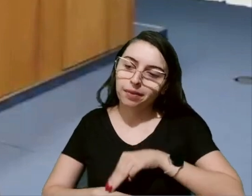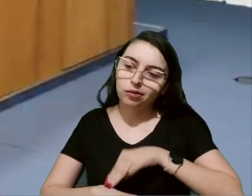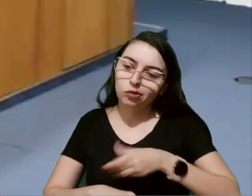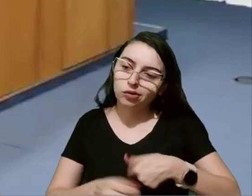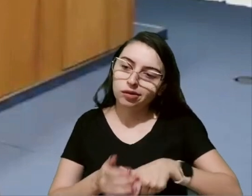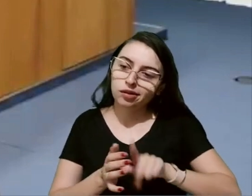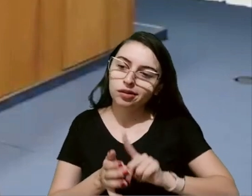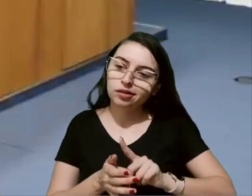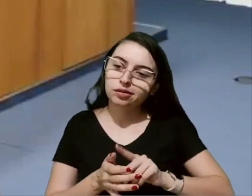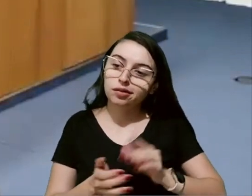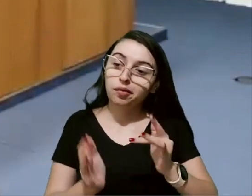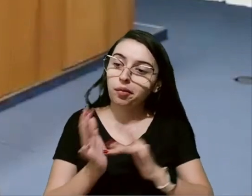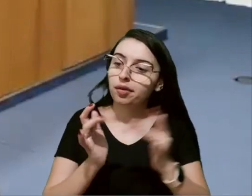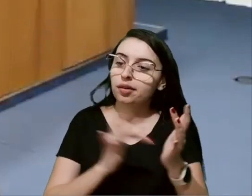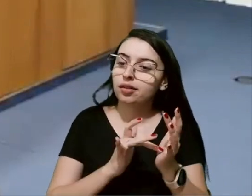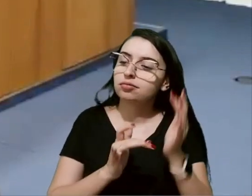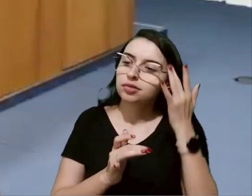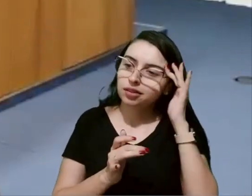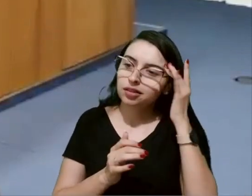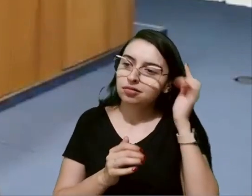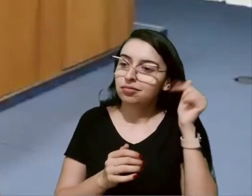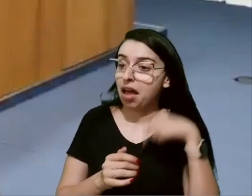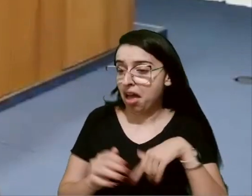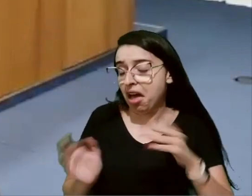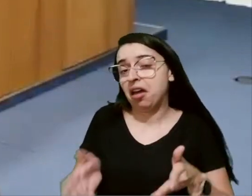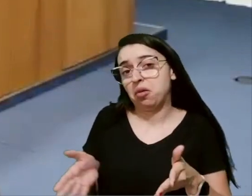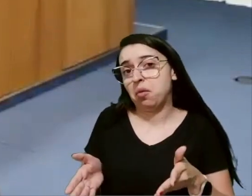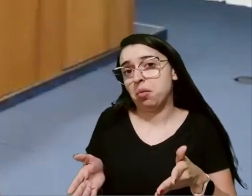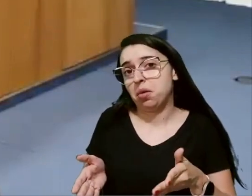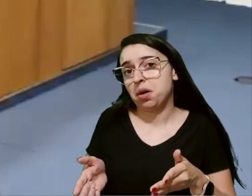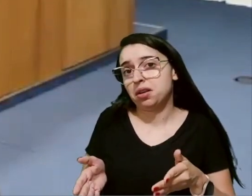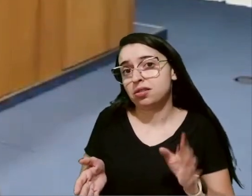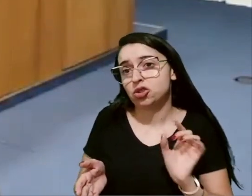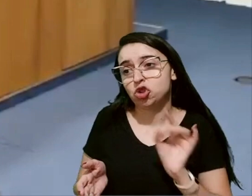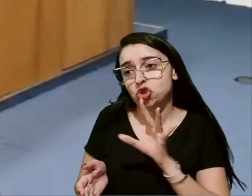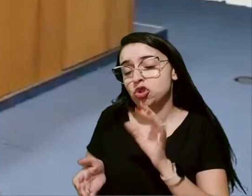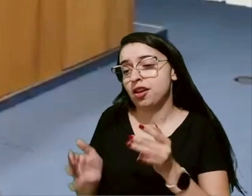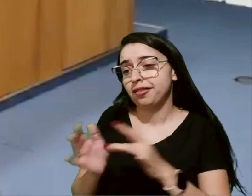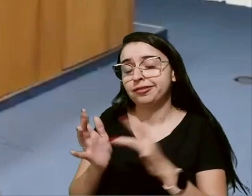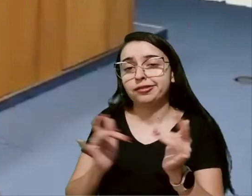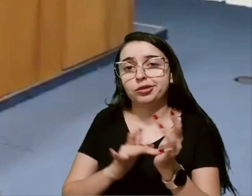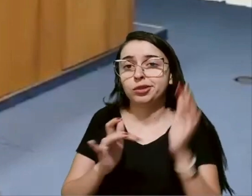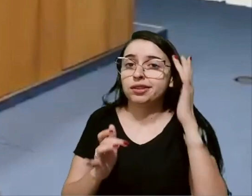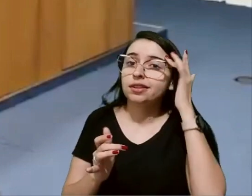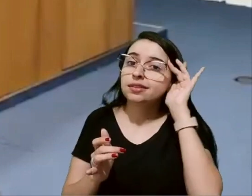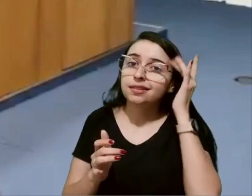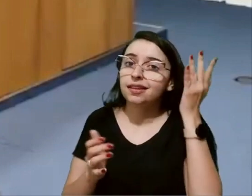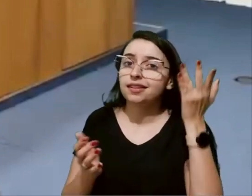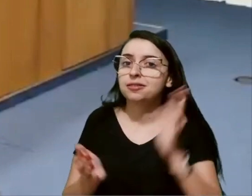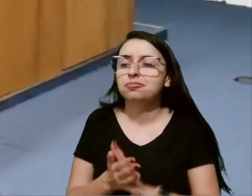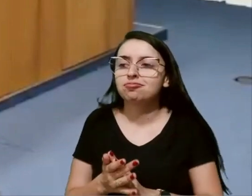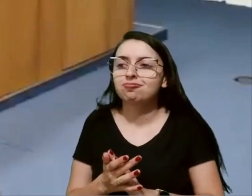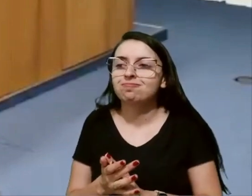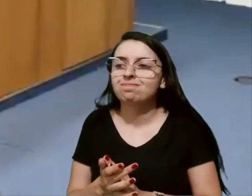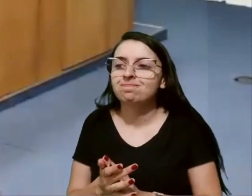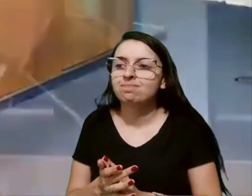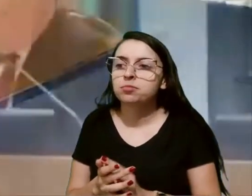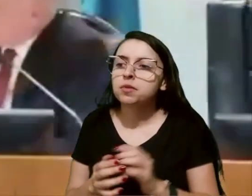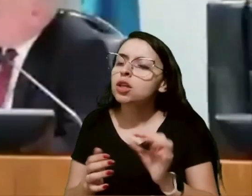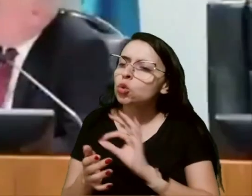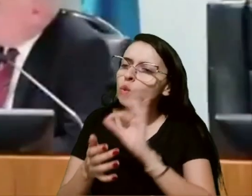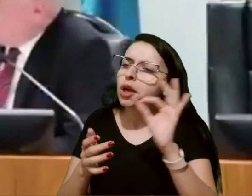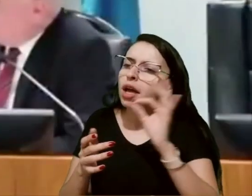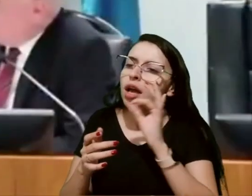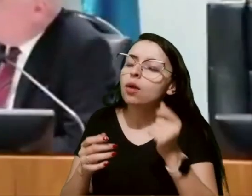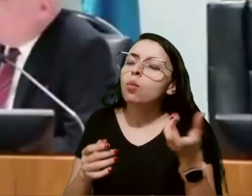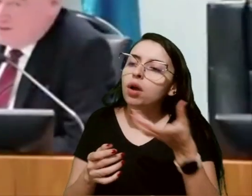atrás, eu e Jesus Cristo entendíamos. Agora acho que só Jesus Cristo. Mas eu vou tentar aqui. Eu tenho algumas observações